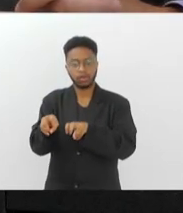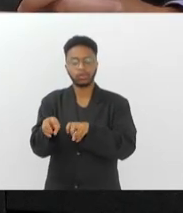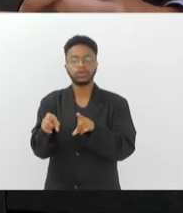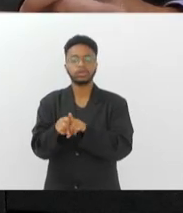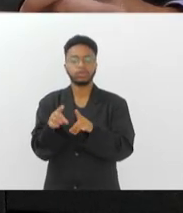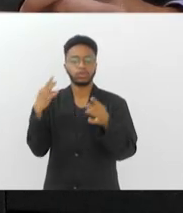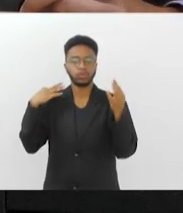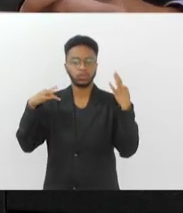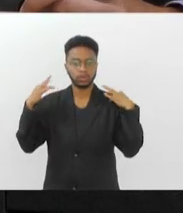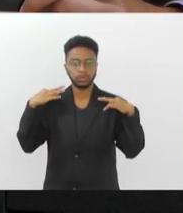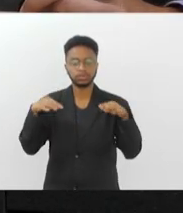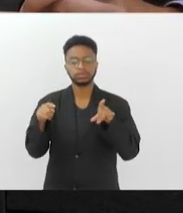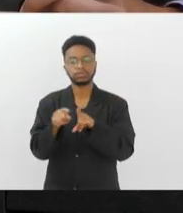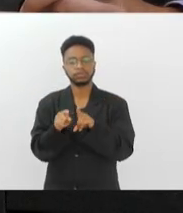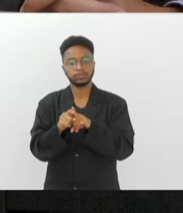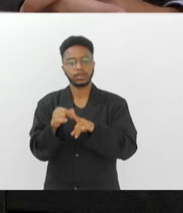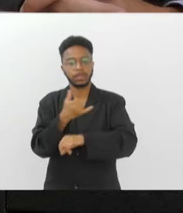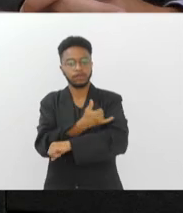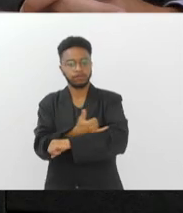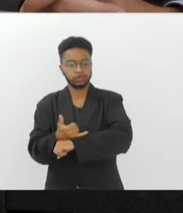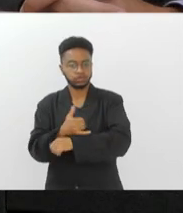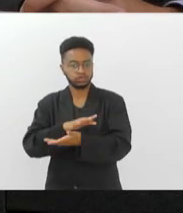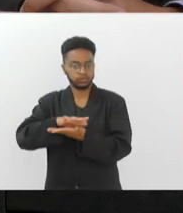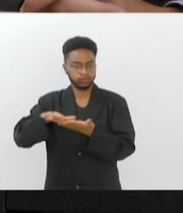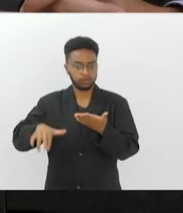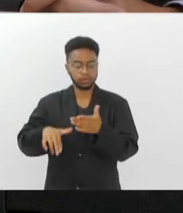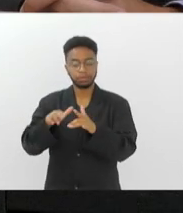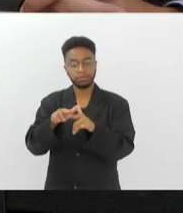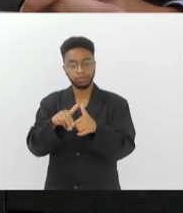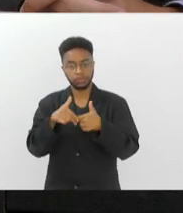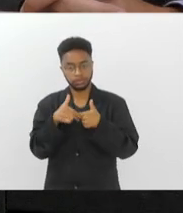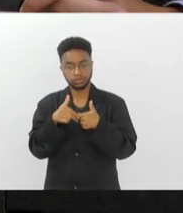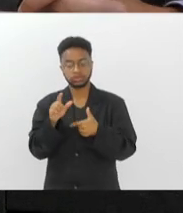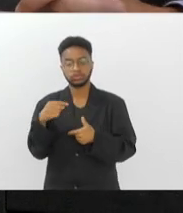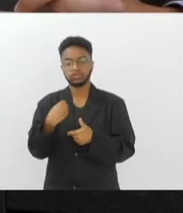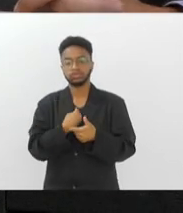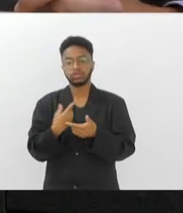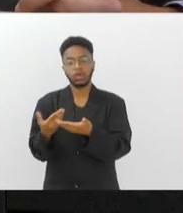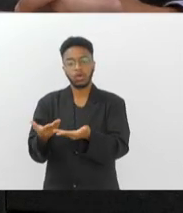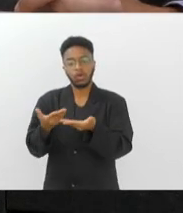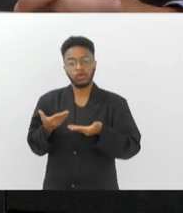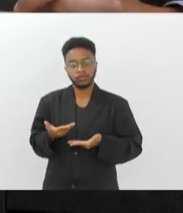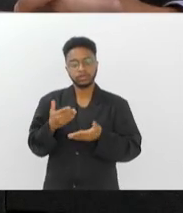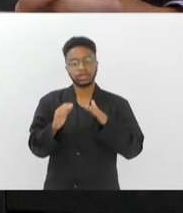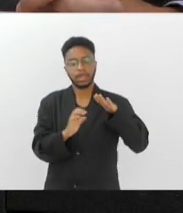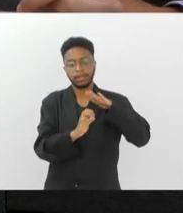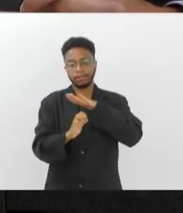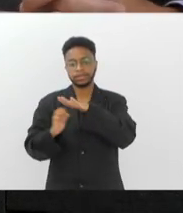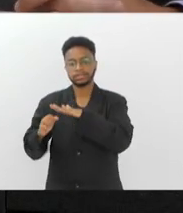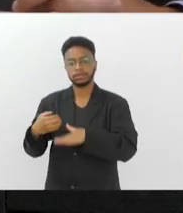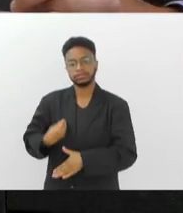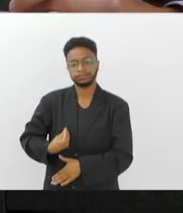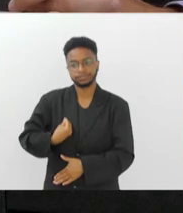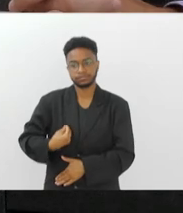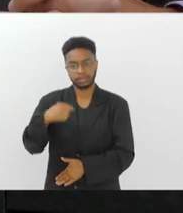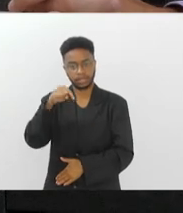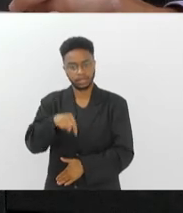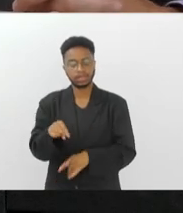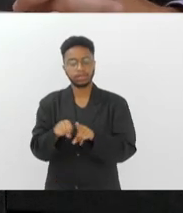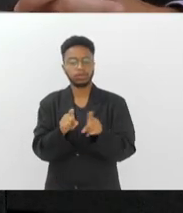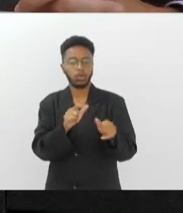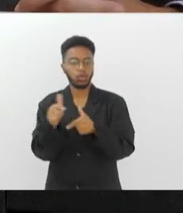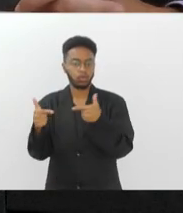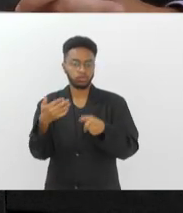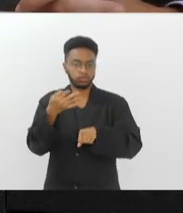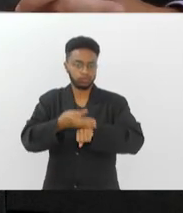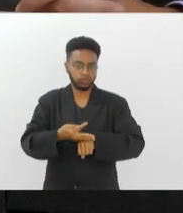no turismo, nas infraestruturas. Por esta razão, convido os empresários aqui presentes e os que não puderam cá